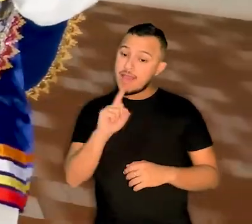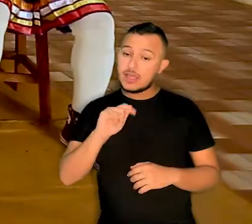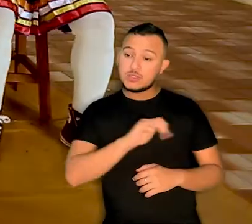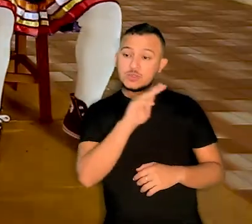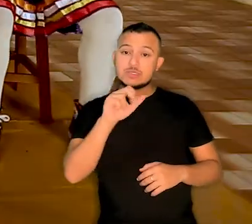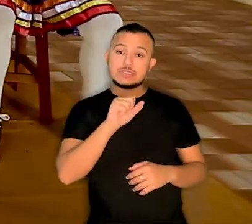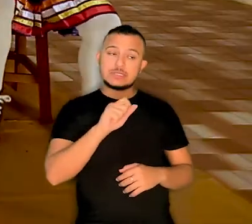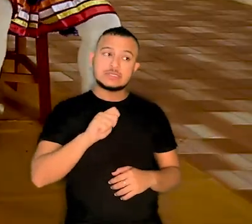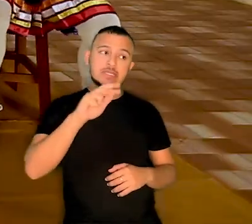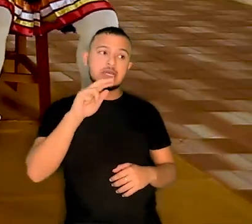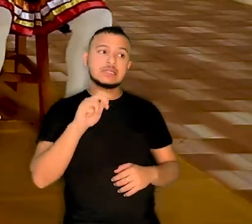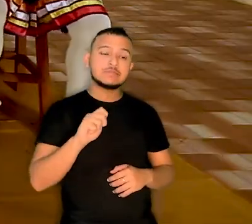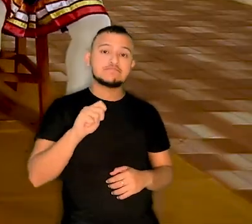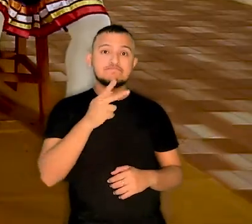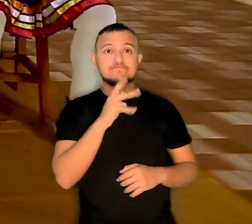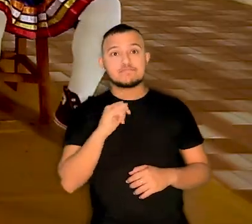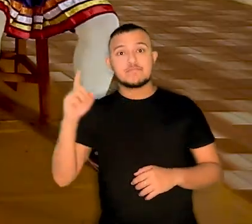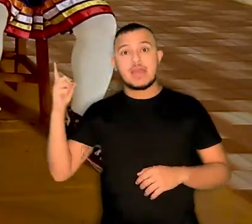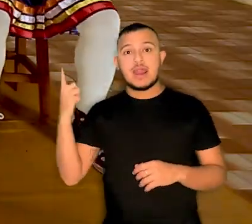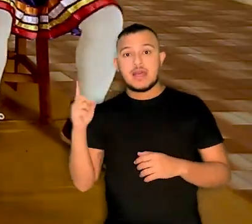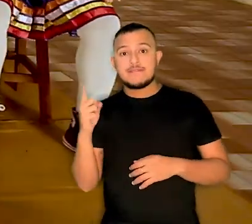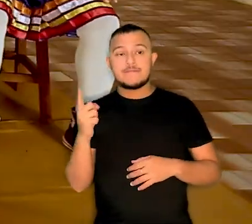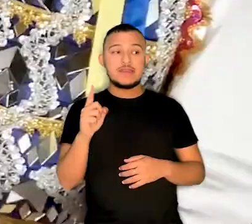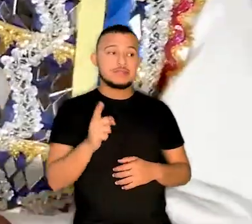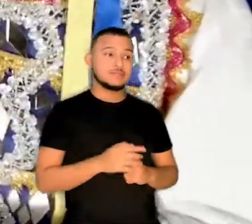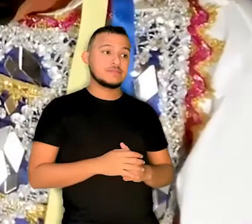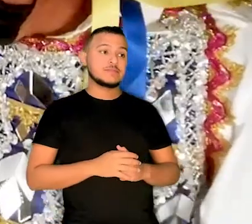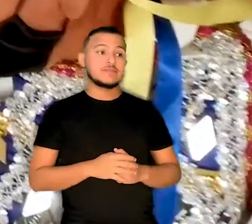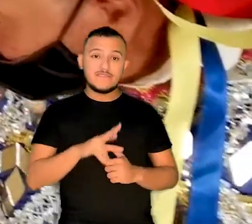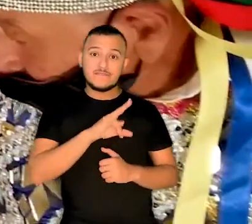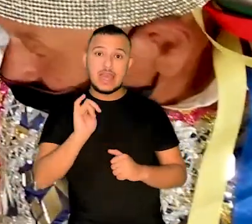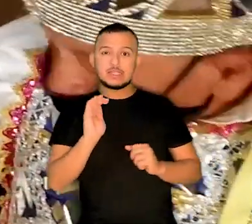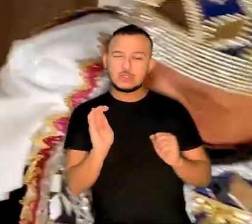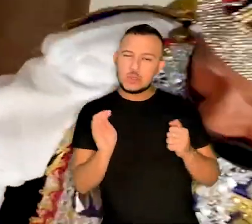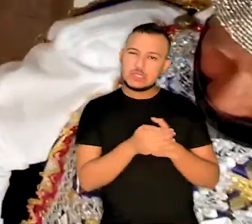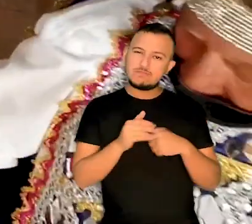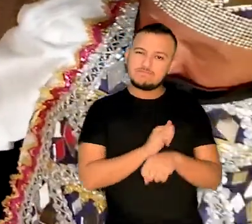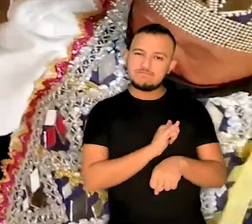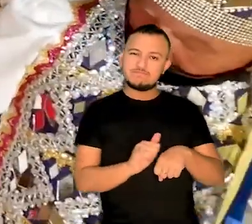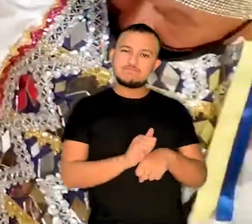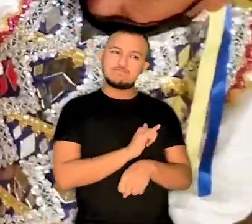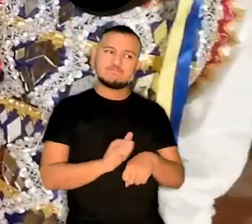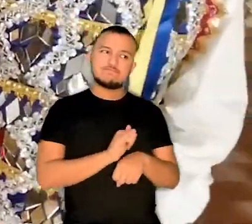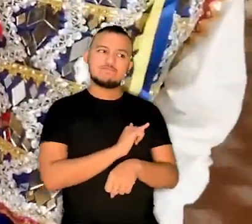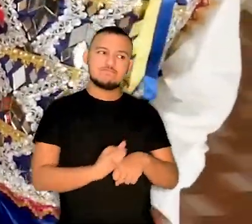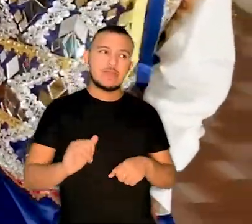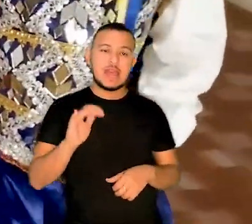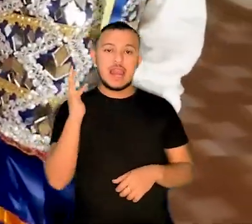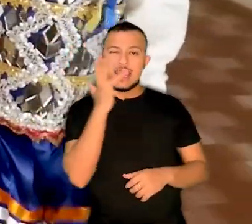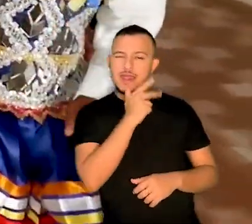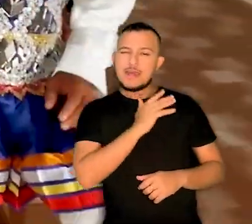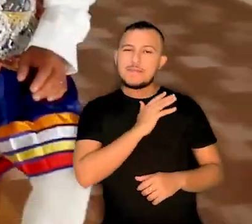juntar, juntará teu pai lá e vem. Vai se esconder no jardim, que tá vindo meu amor, tá vindo